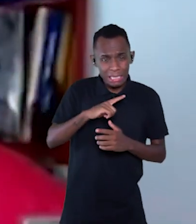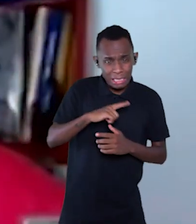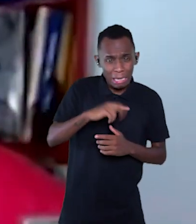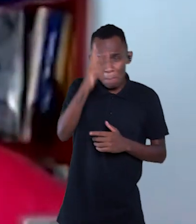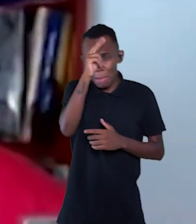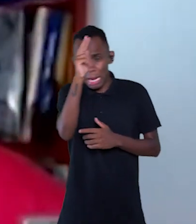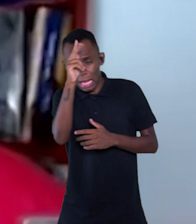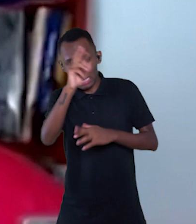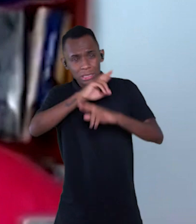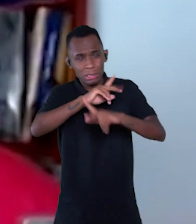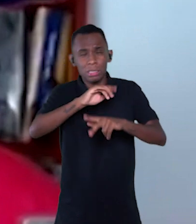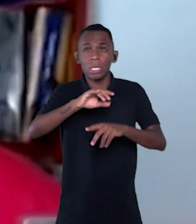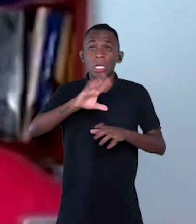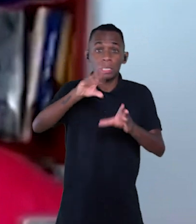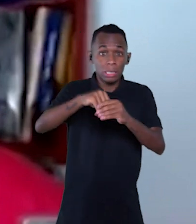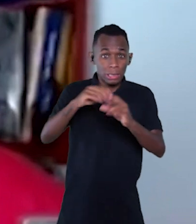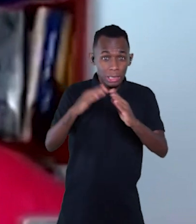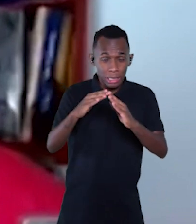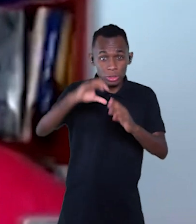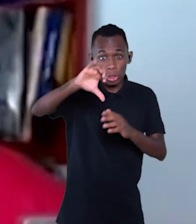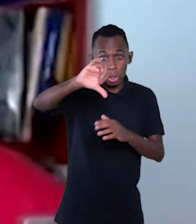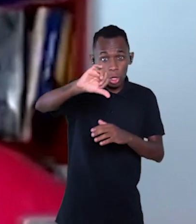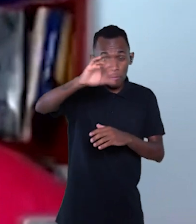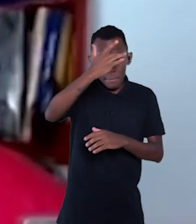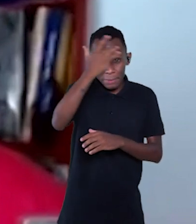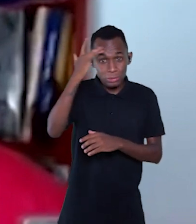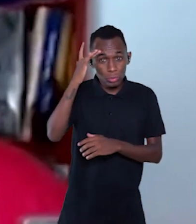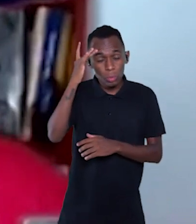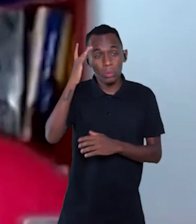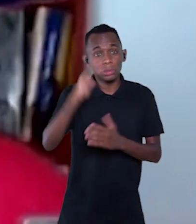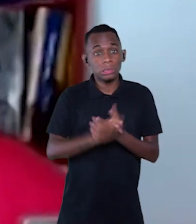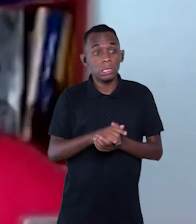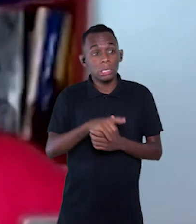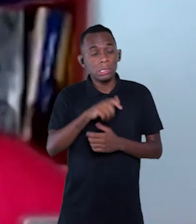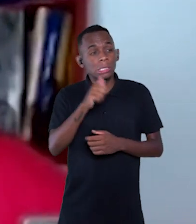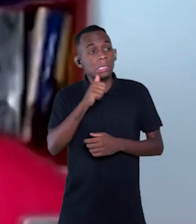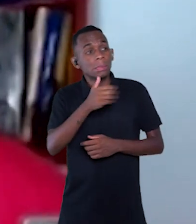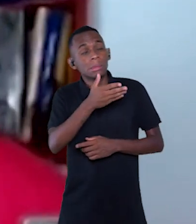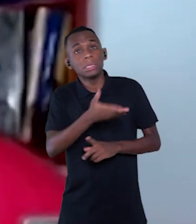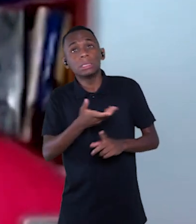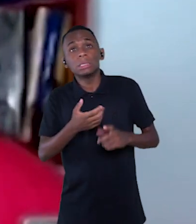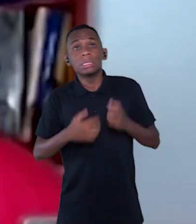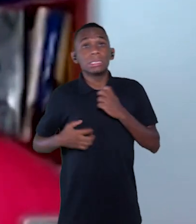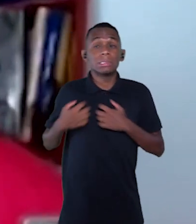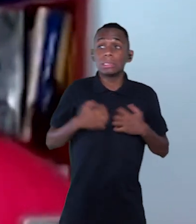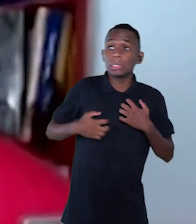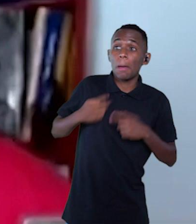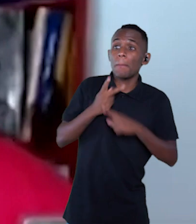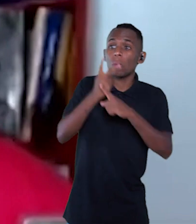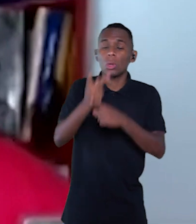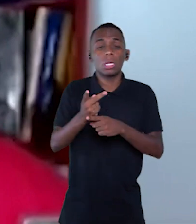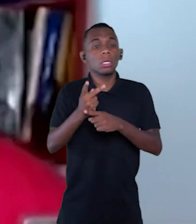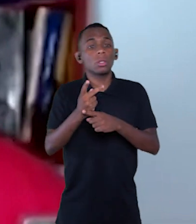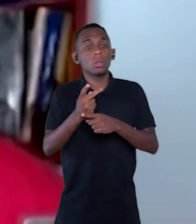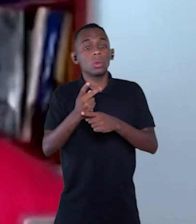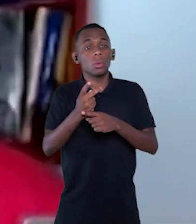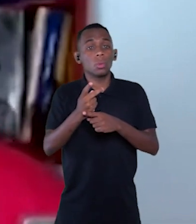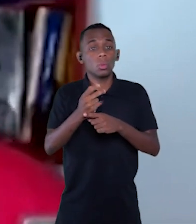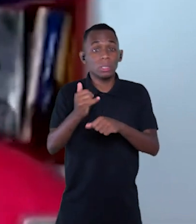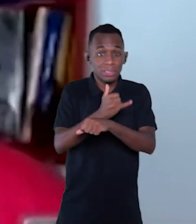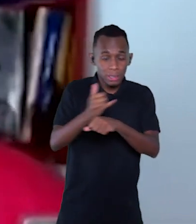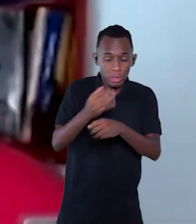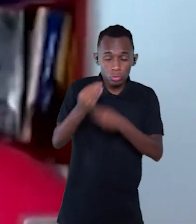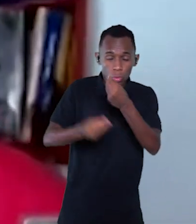se não me engano, se bem me lembro, e ela estava desesperada, buscando um método contraceptivo, porque